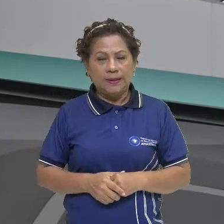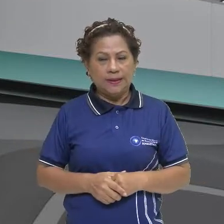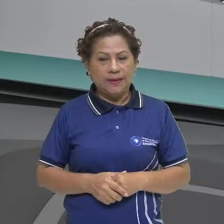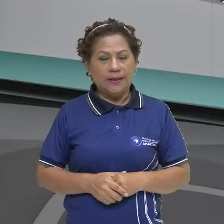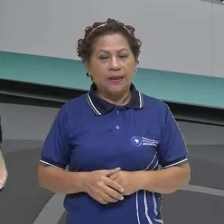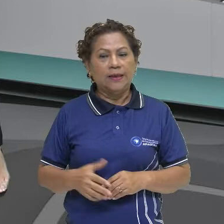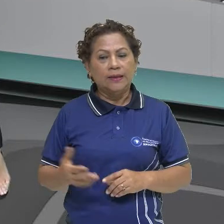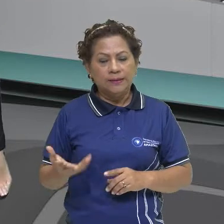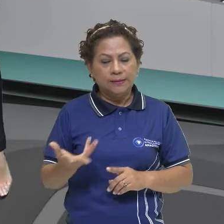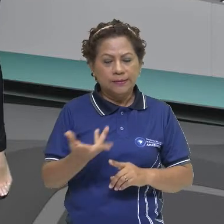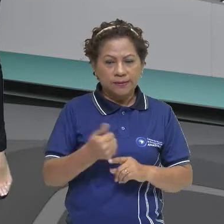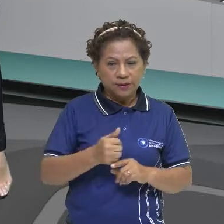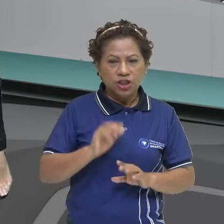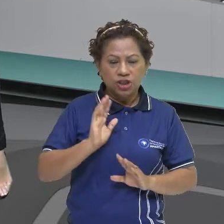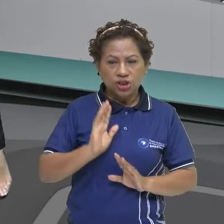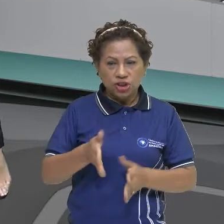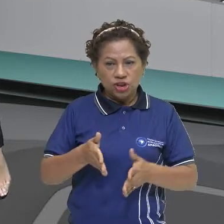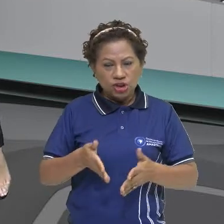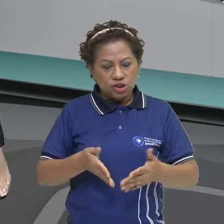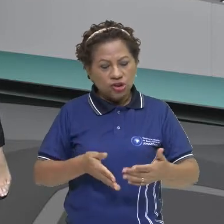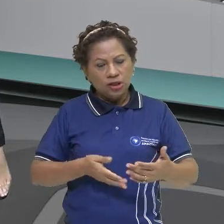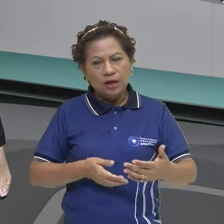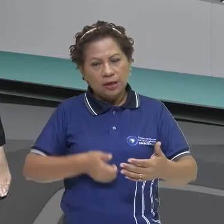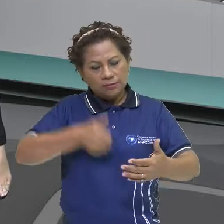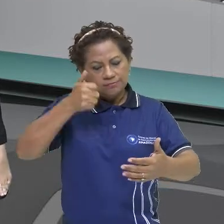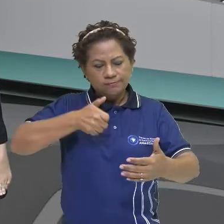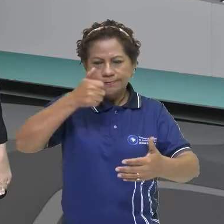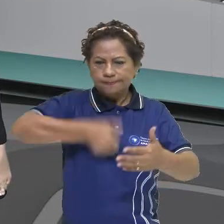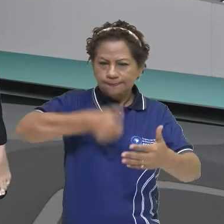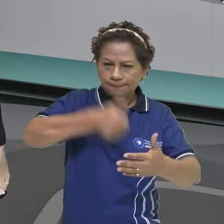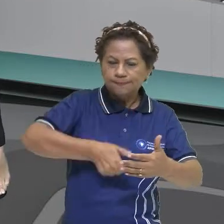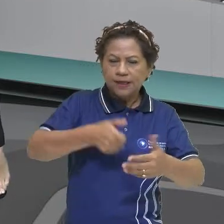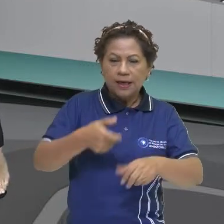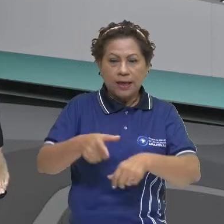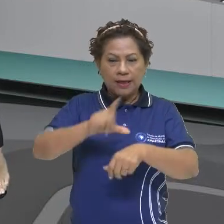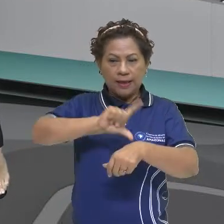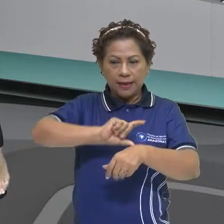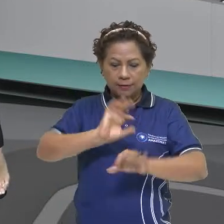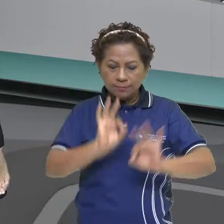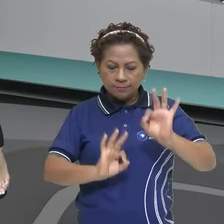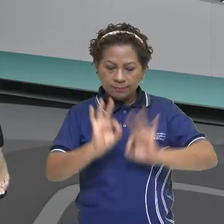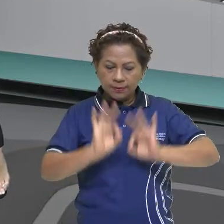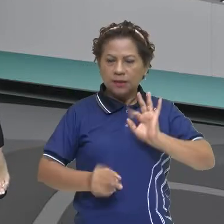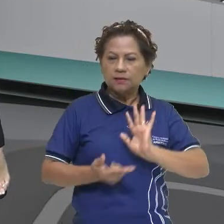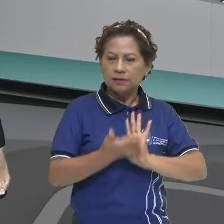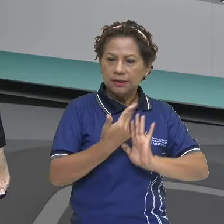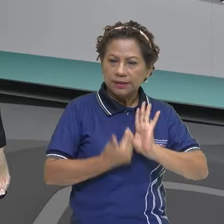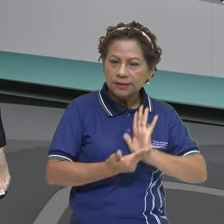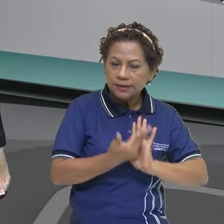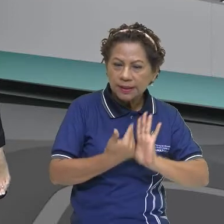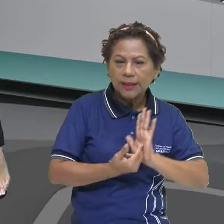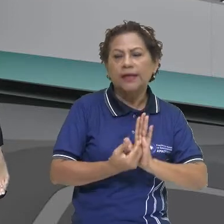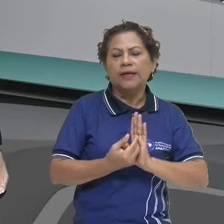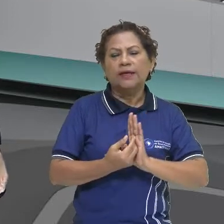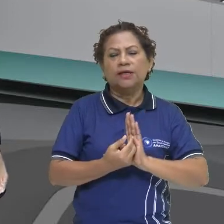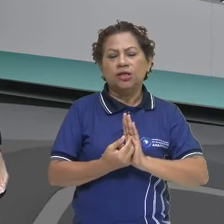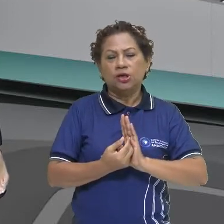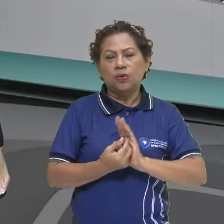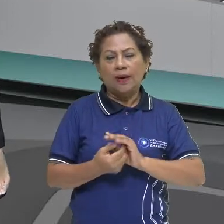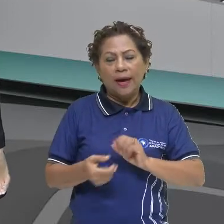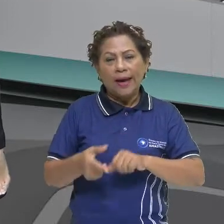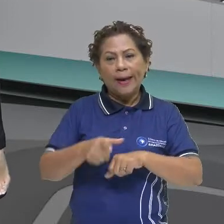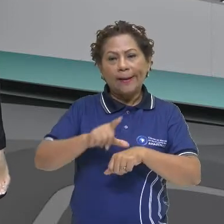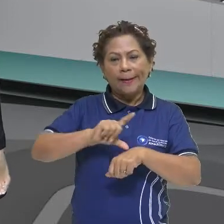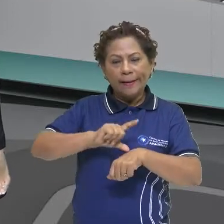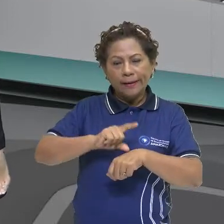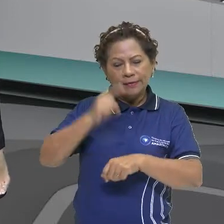faz o grafiteiro, previamente ele estrutura o desenho, ele rabisca como vai ser esse desenho, ele pensa